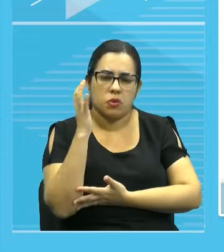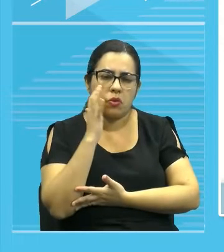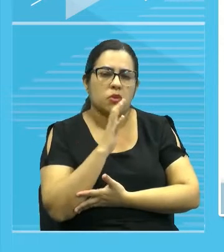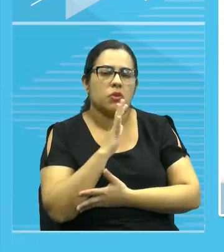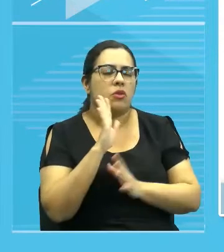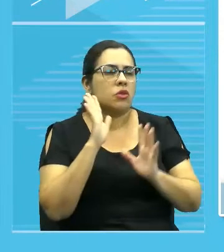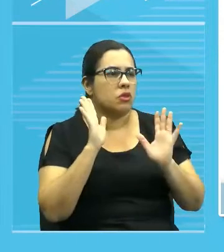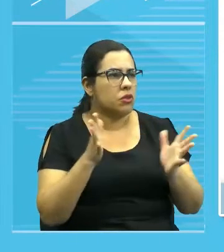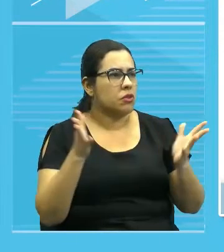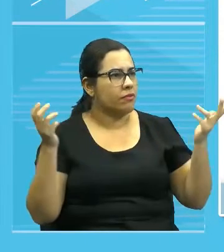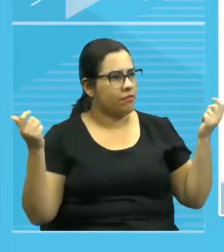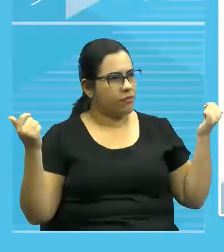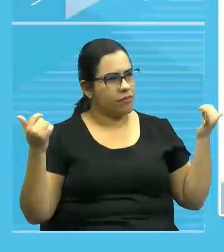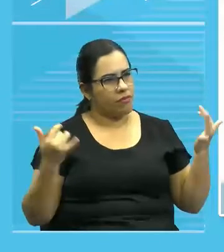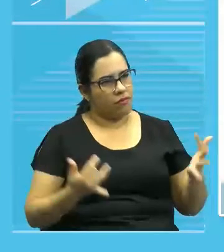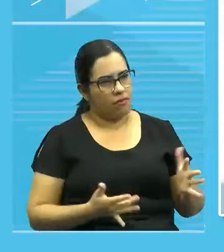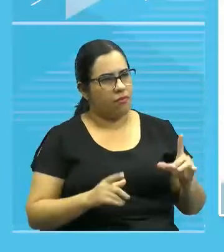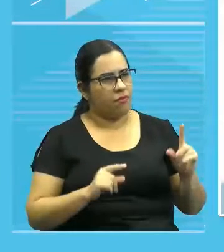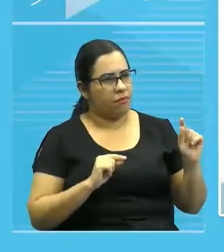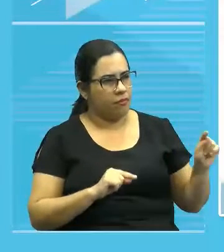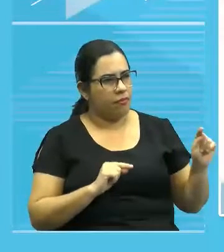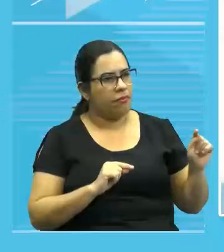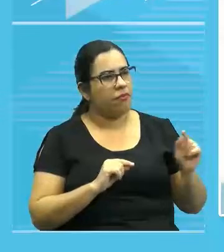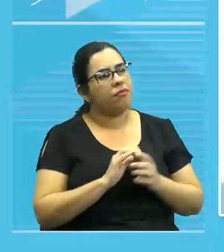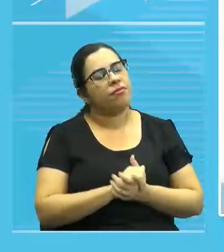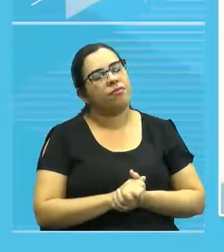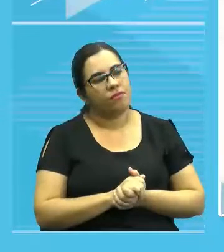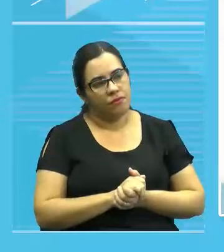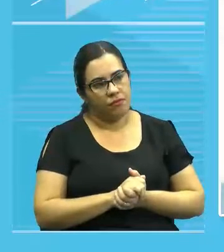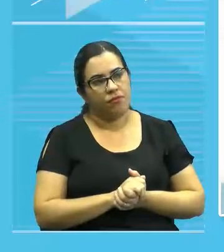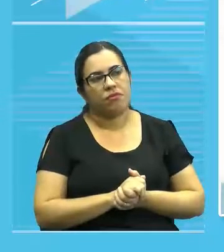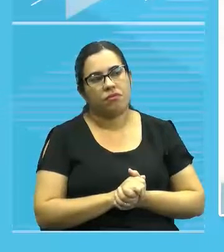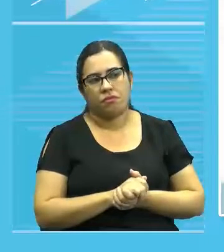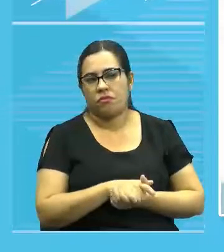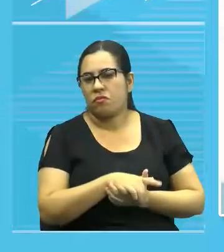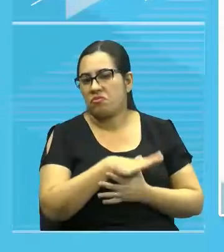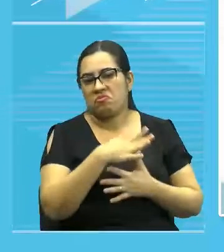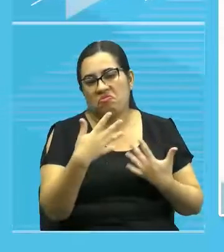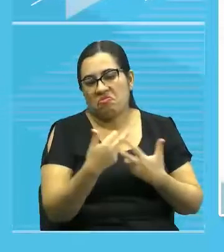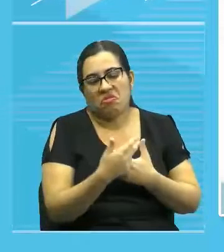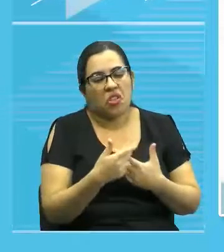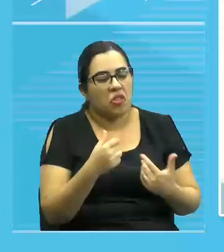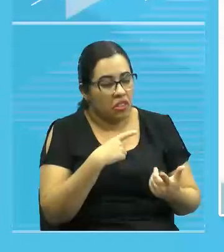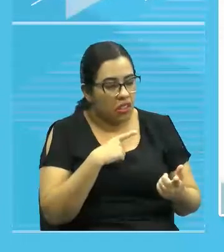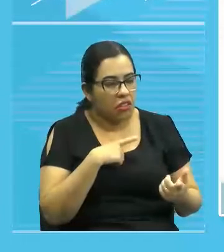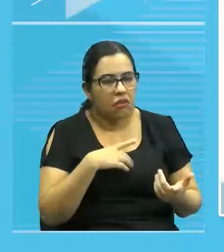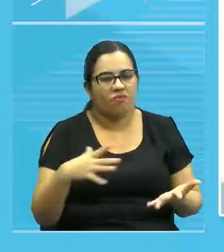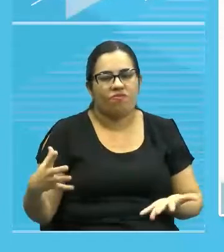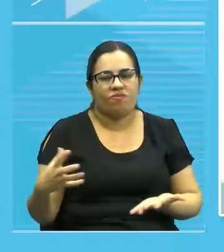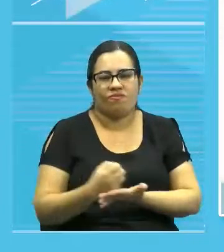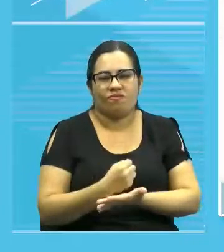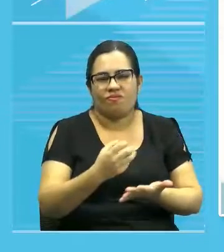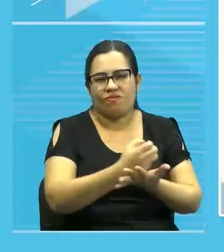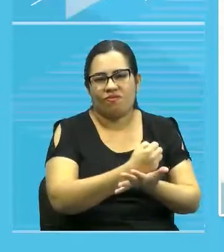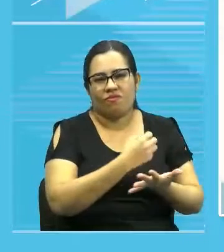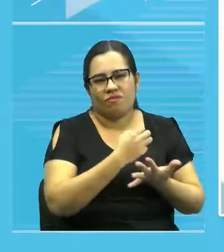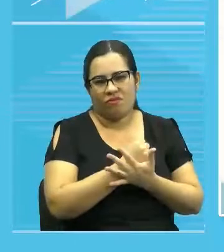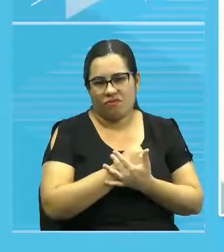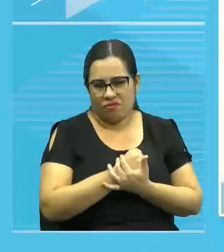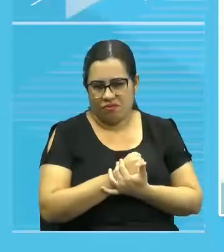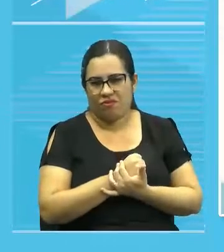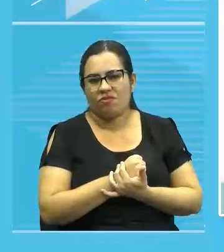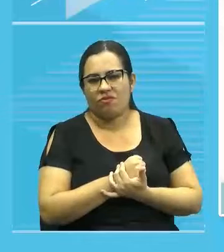ele fala no final ó no que queda por o que restou o que sobrou para ser